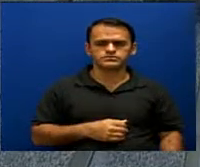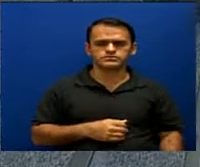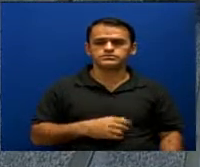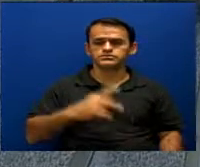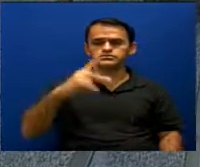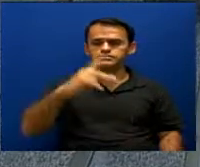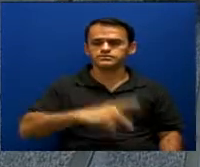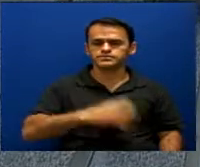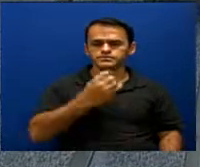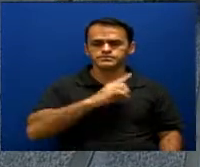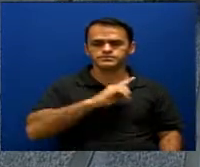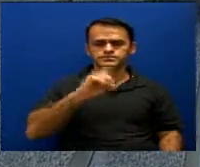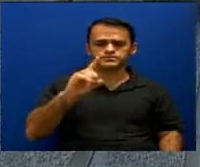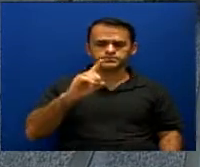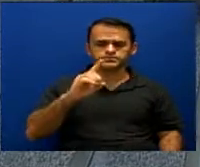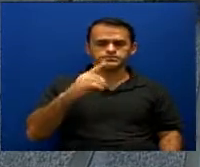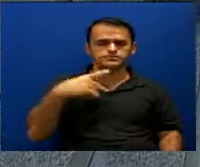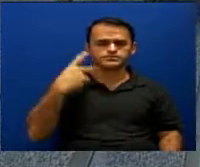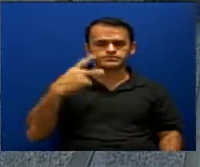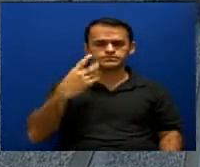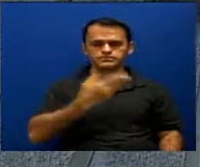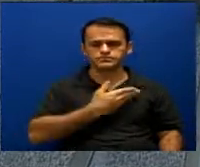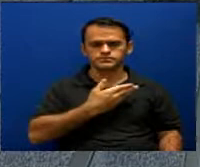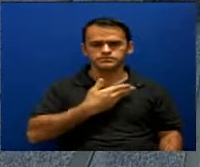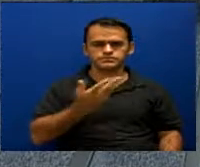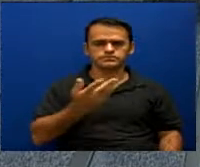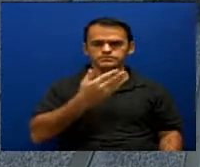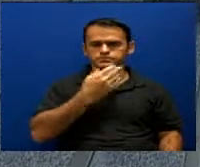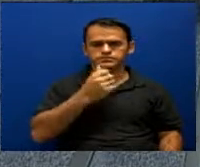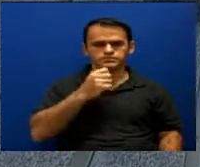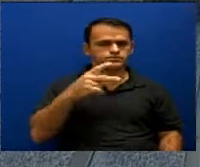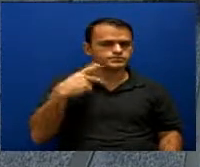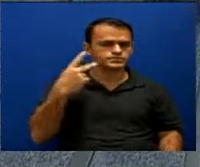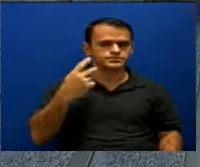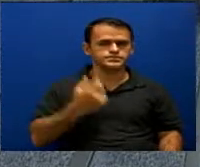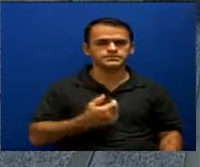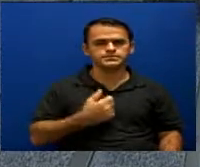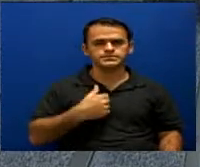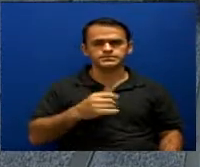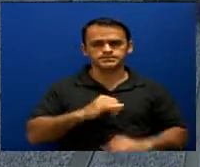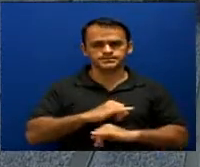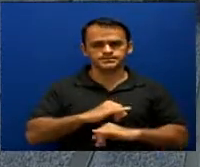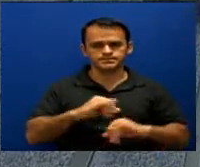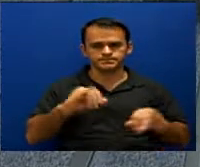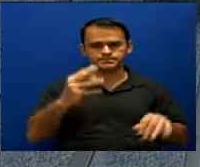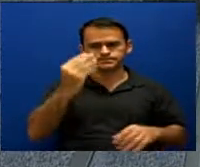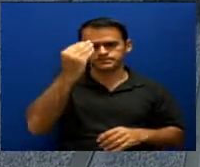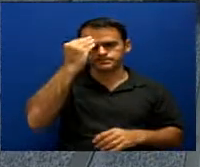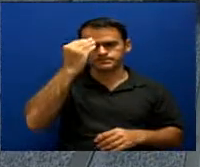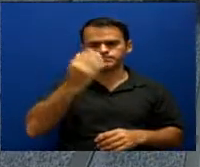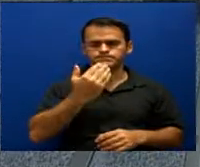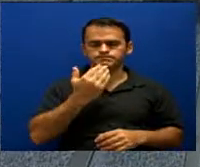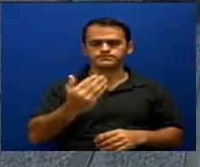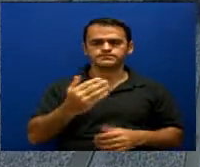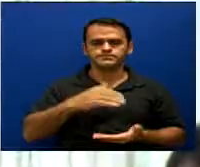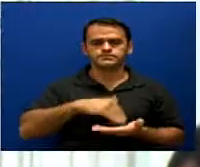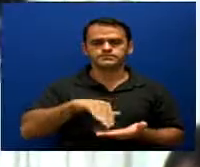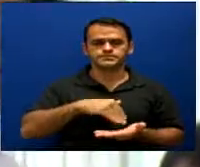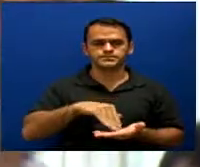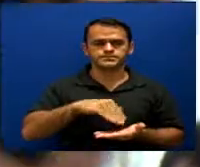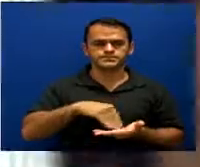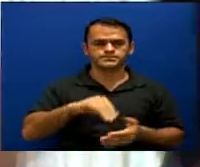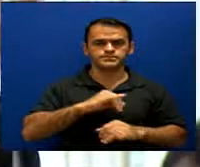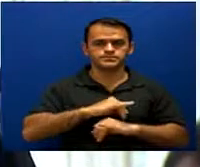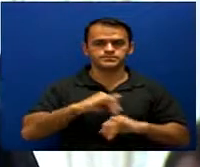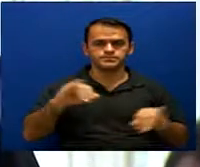Presidente. Presidente, bom dia aos demais colegas vereadores e vereadores. Eu gostaria de deixar registrado, e peço ao secretário também que deixe